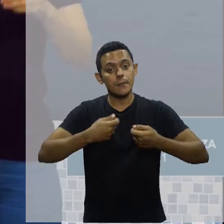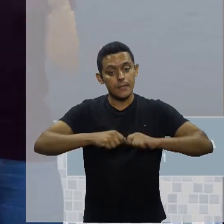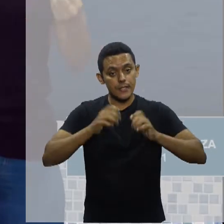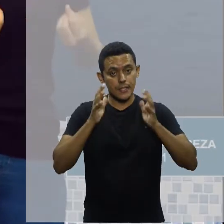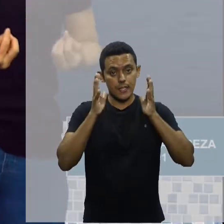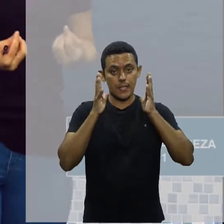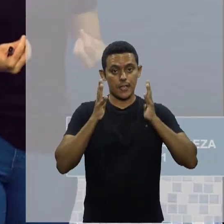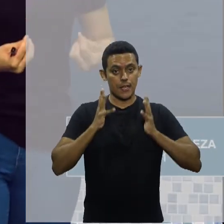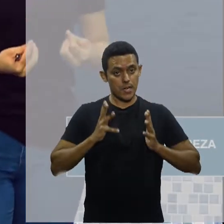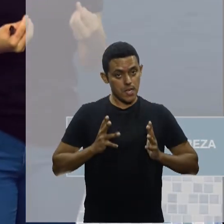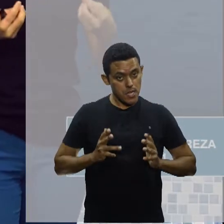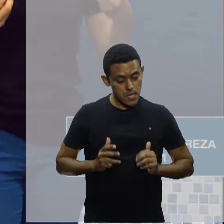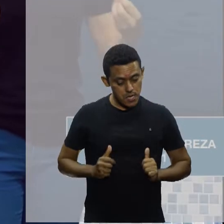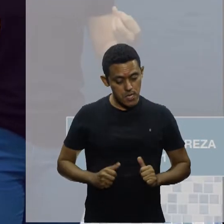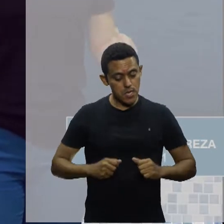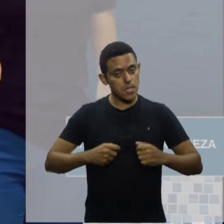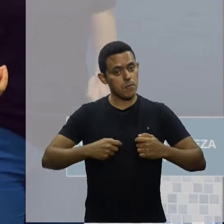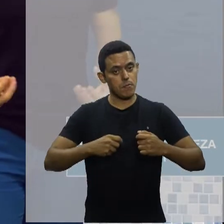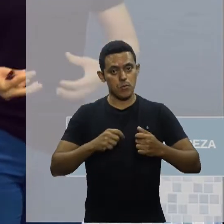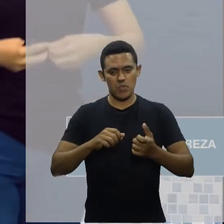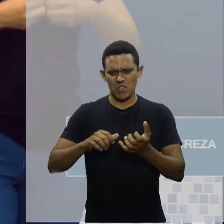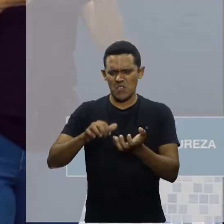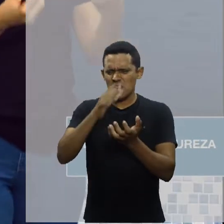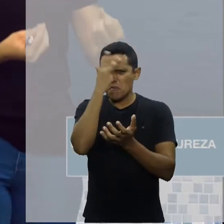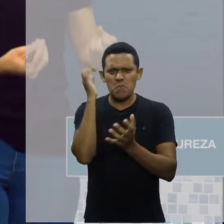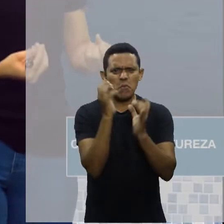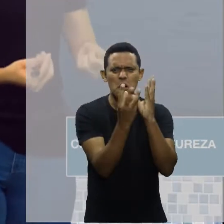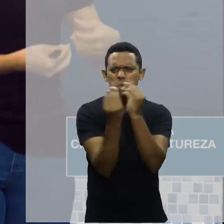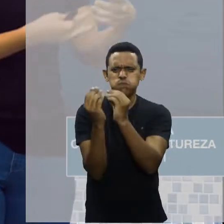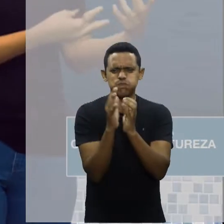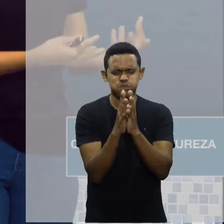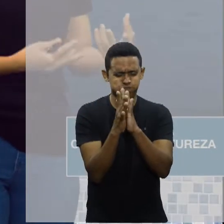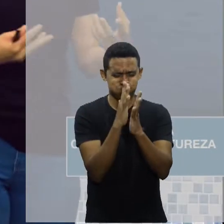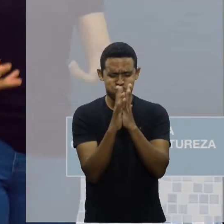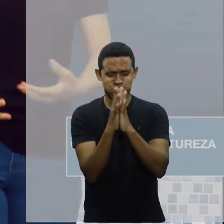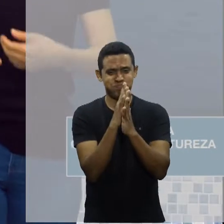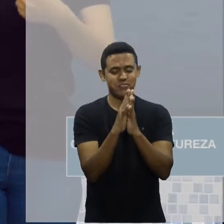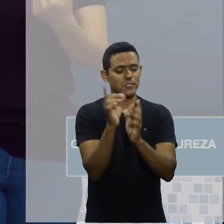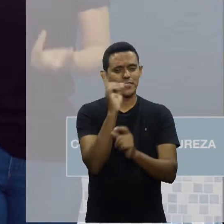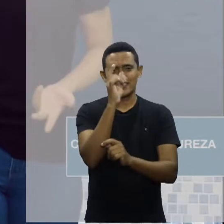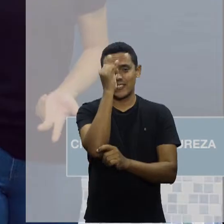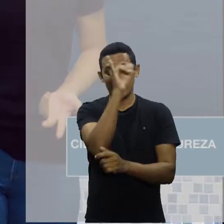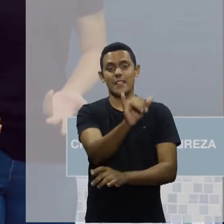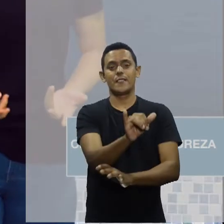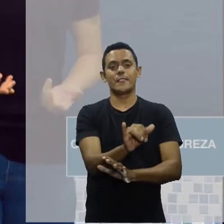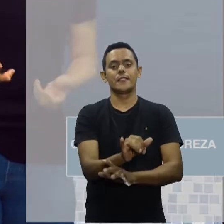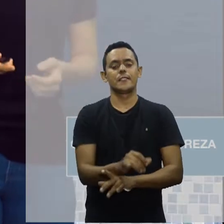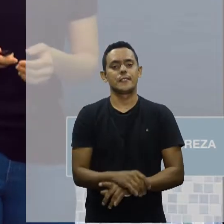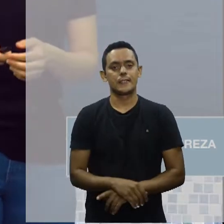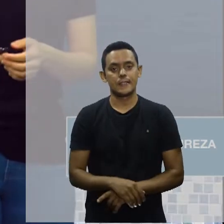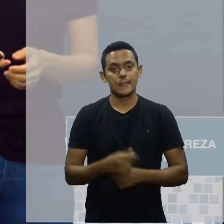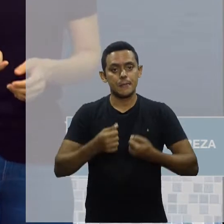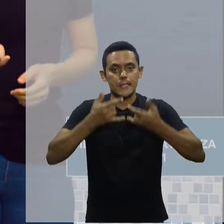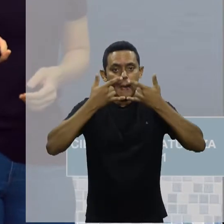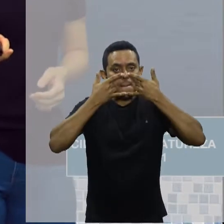Então, aglomeração a gente deve evitar ao máximo, especialmente se não estiver usando máscara.